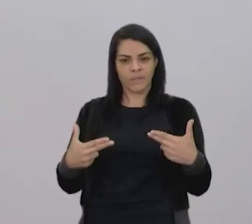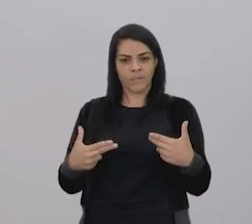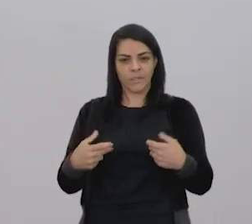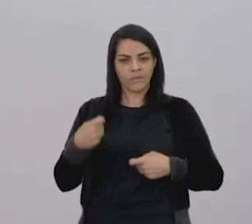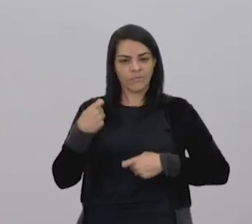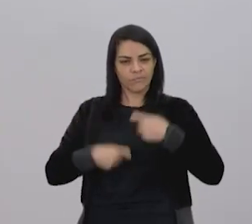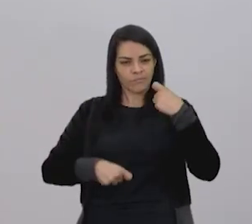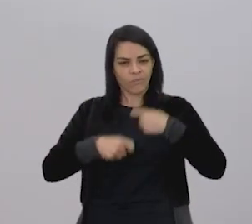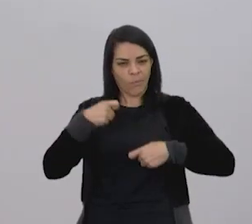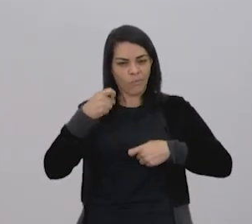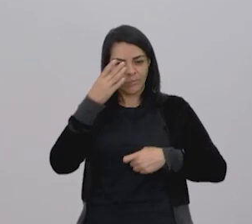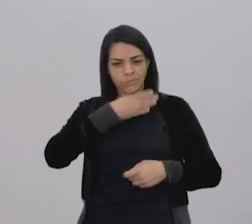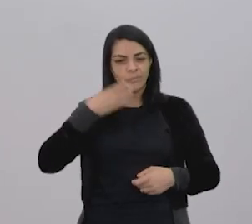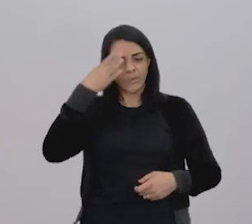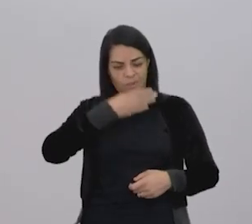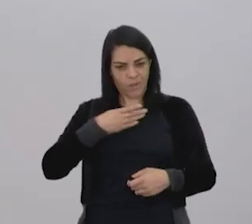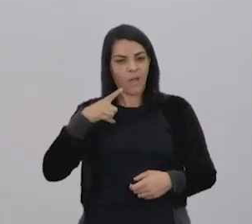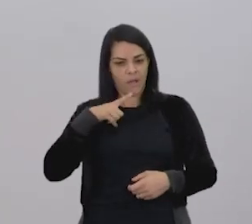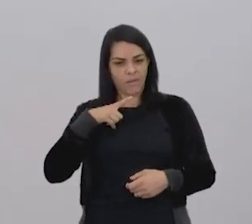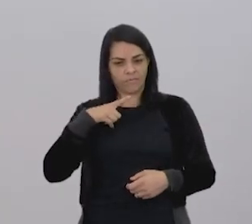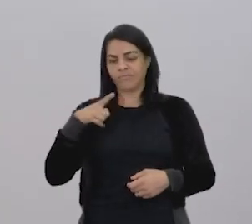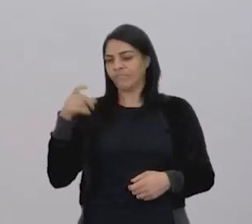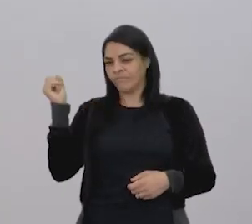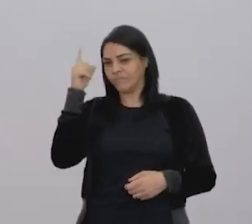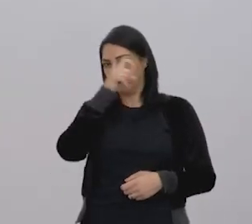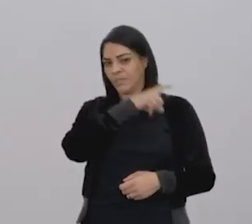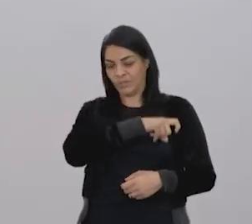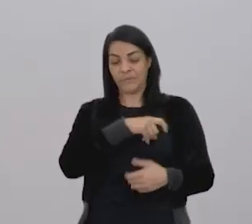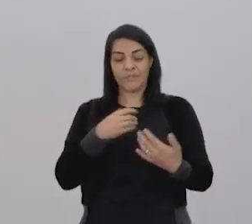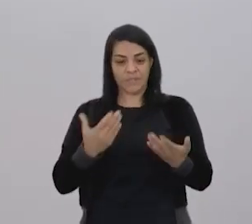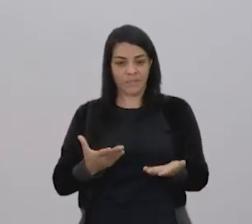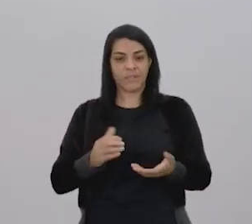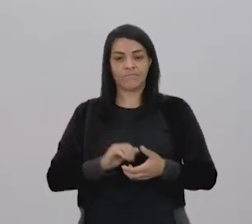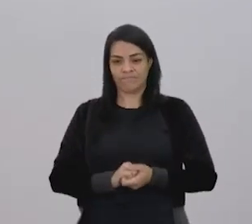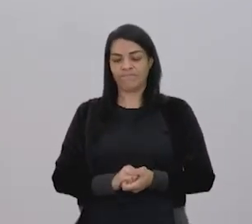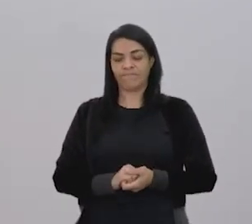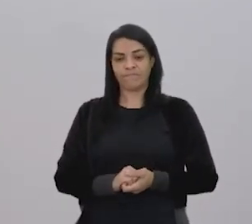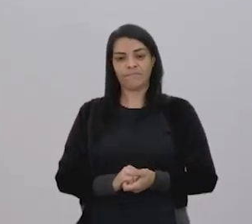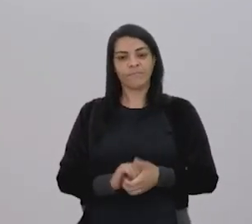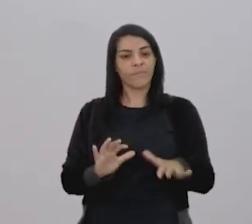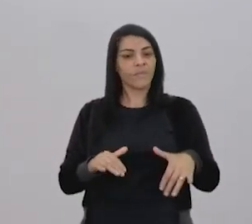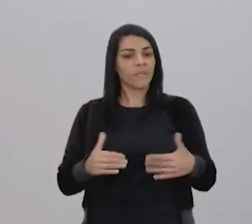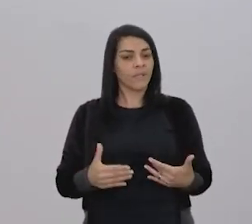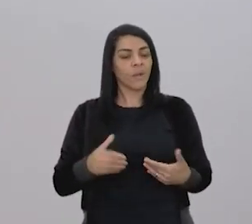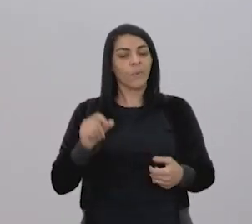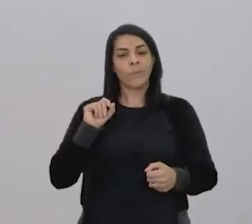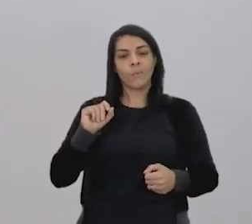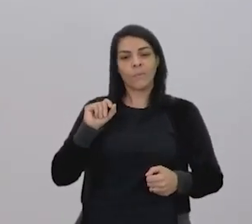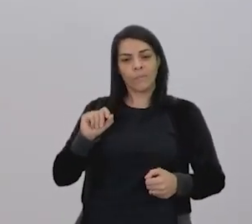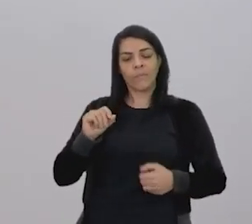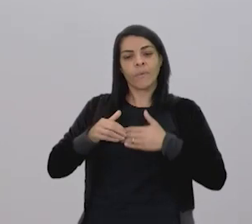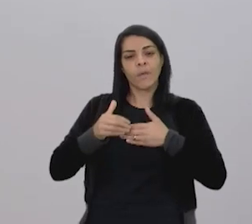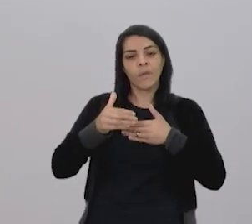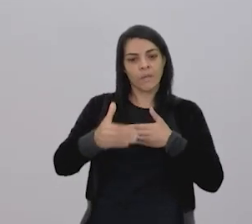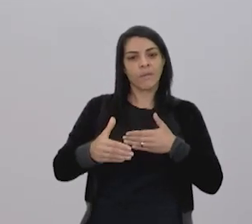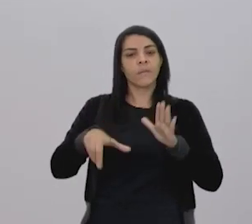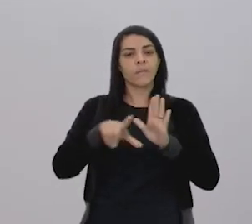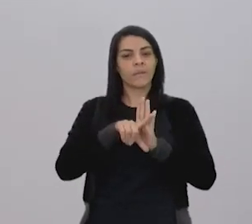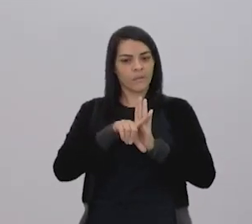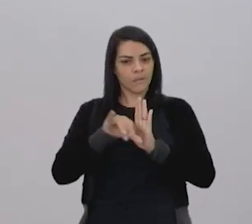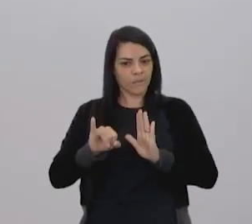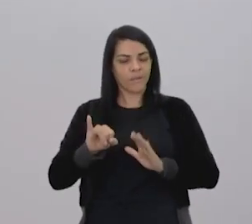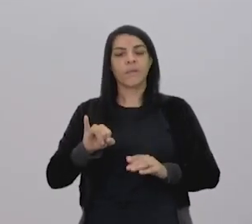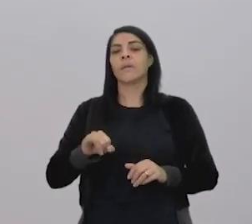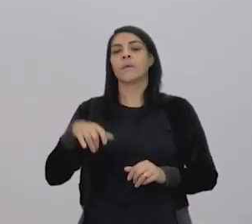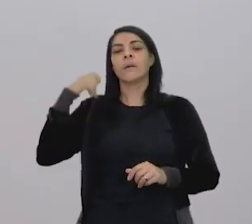Então era bem complicado, era bem, digamos, humilhante assim. Então, a partir dessa regulamentação, esses